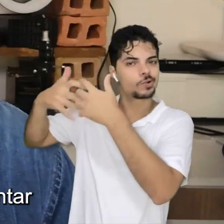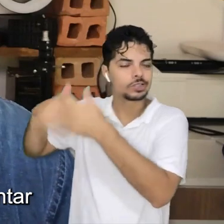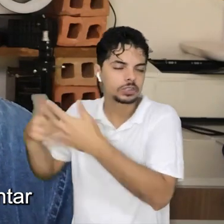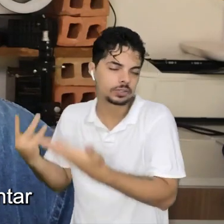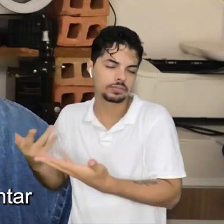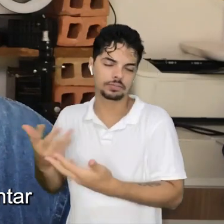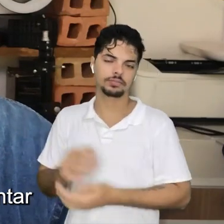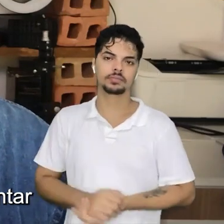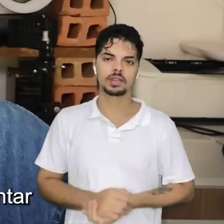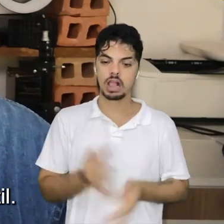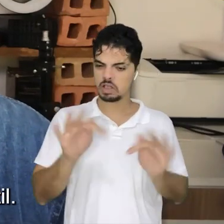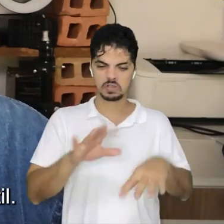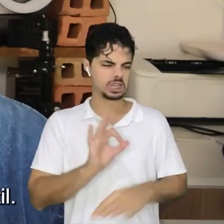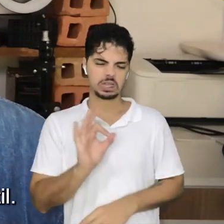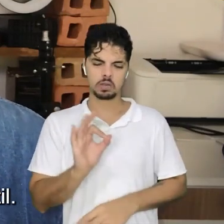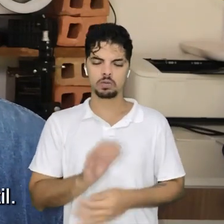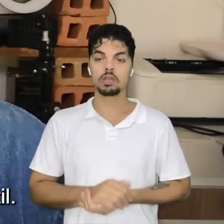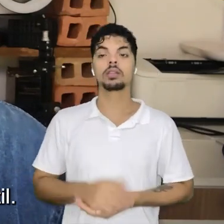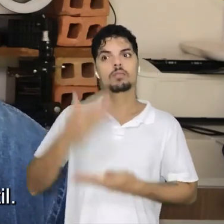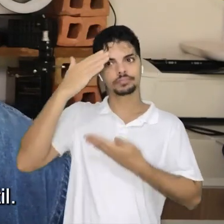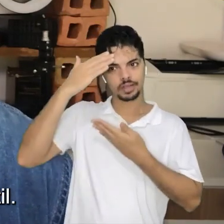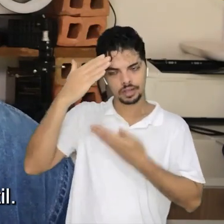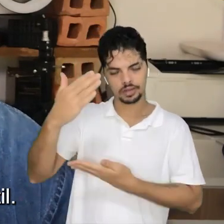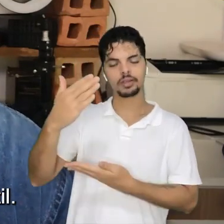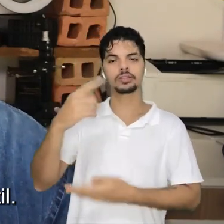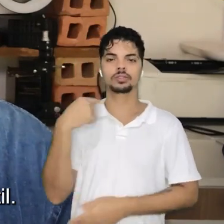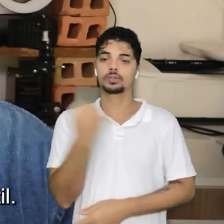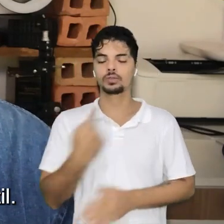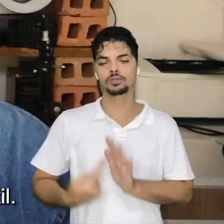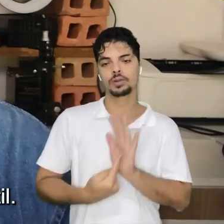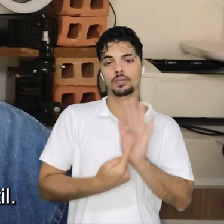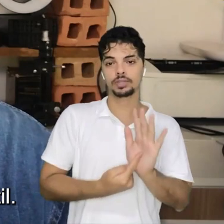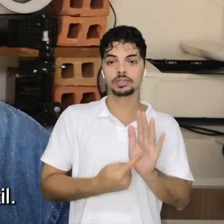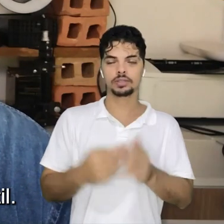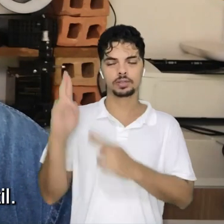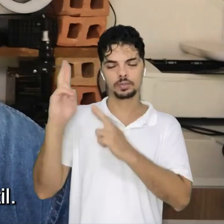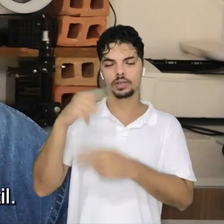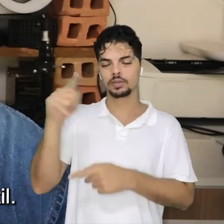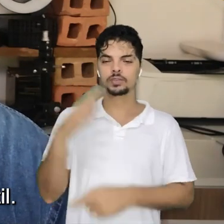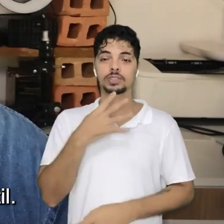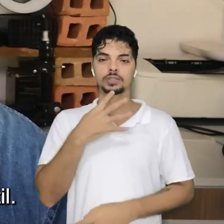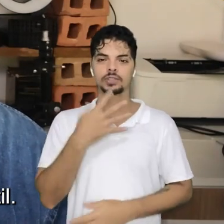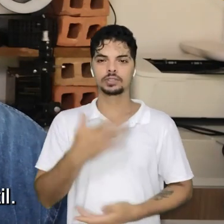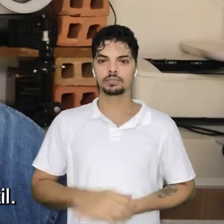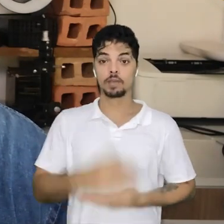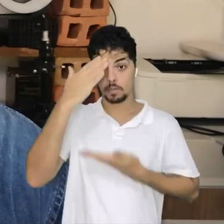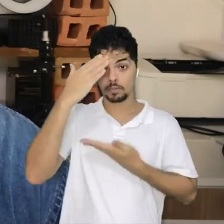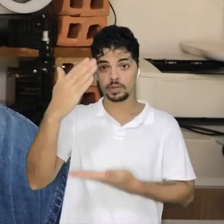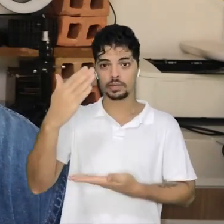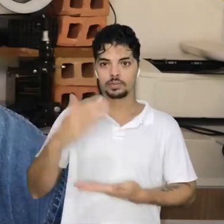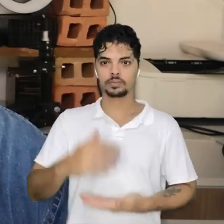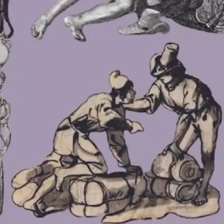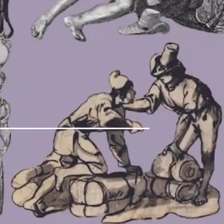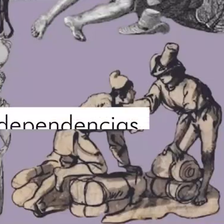aqui agradeço a oportunidade de apresentar algumas delas e espero que o conteúdo desse vídeo possa ser útil Muito